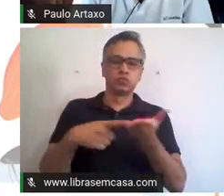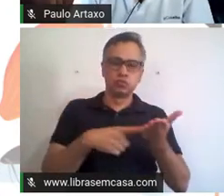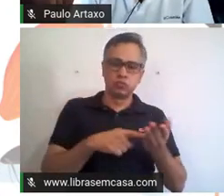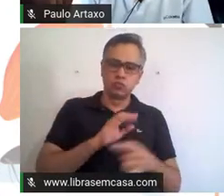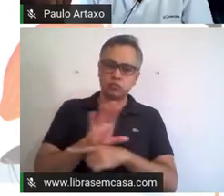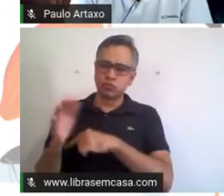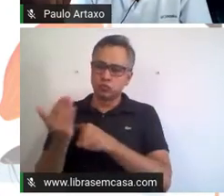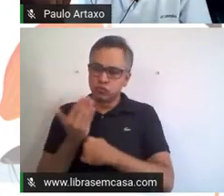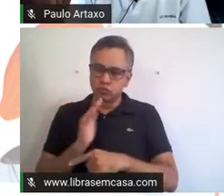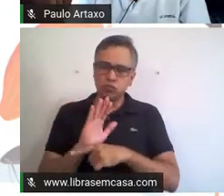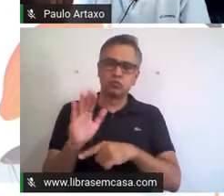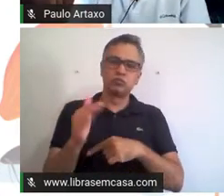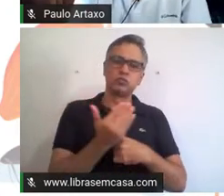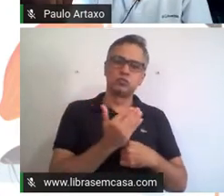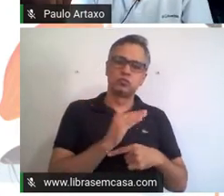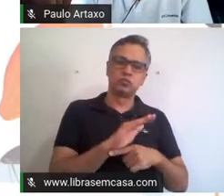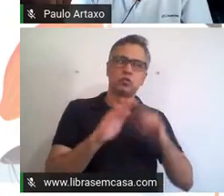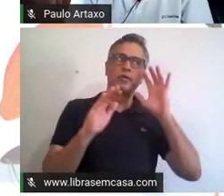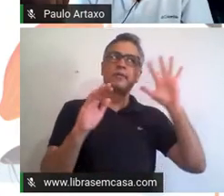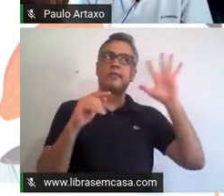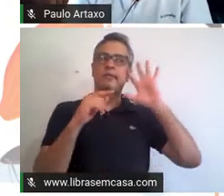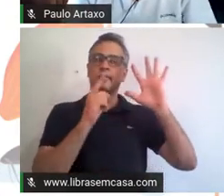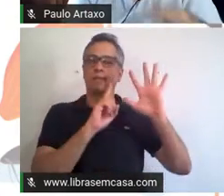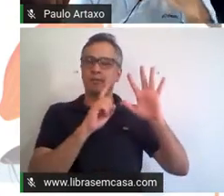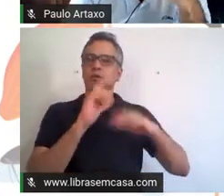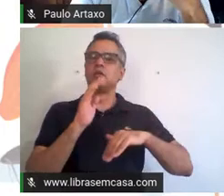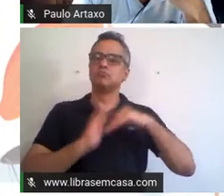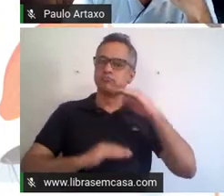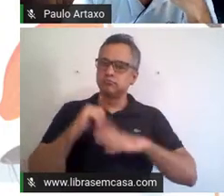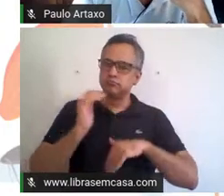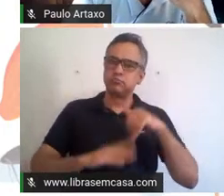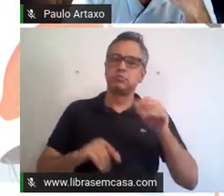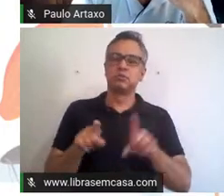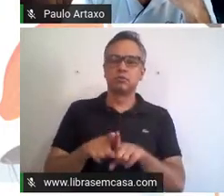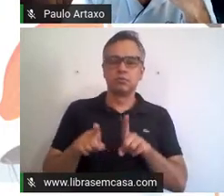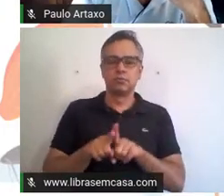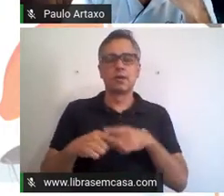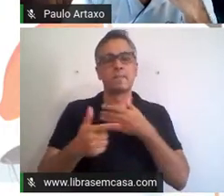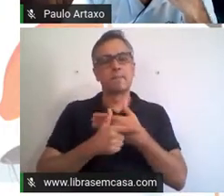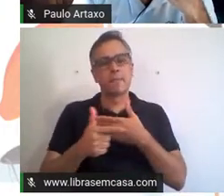agir para construí-la. Foi muito rico também ouvir vocês falando sobre o papel dos diferentes